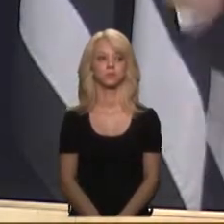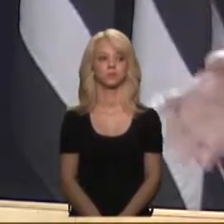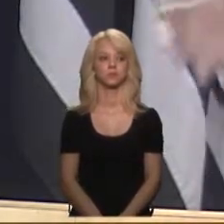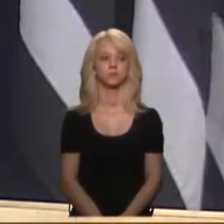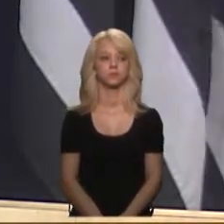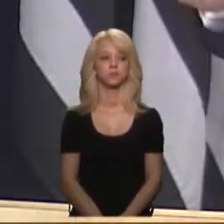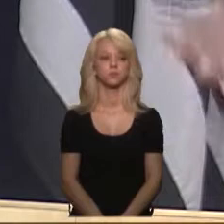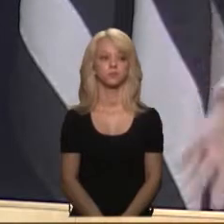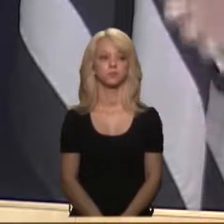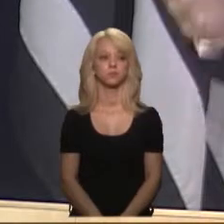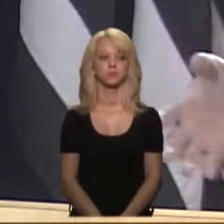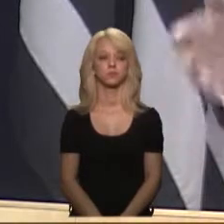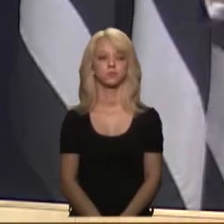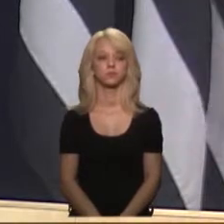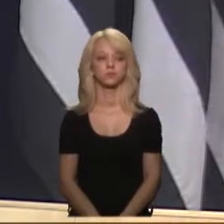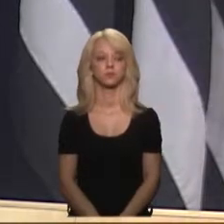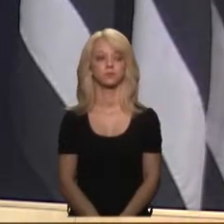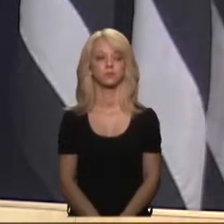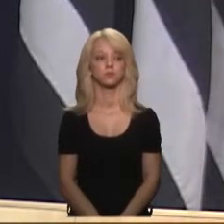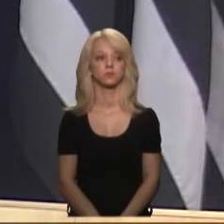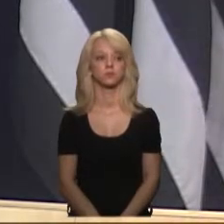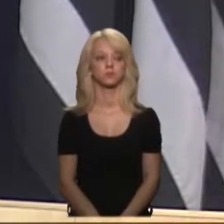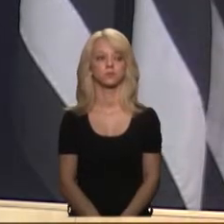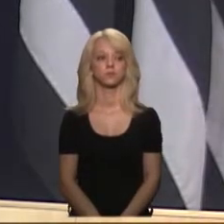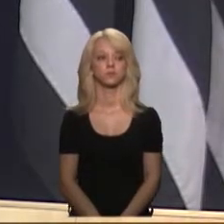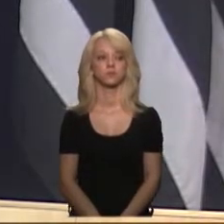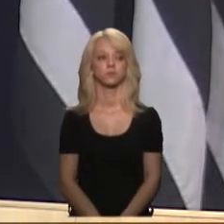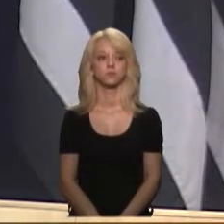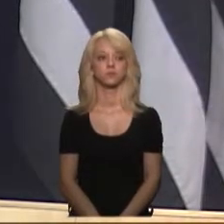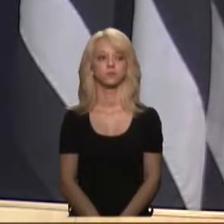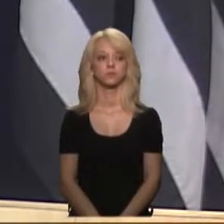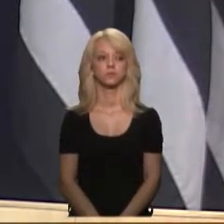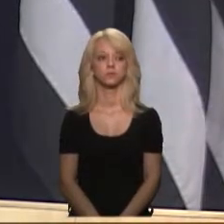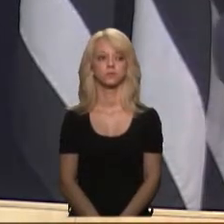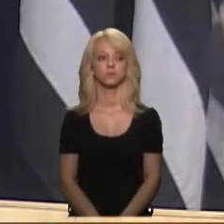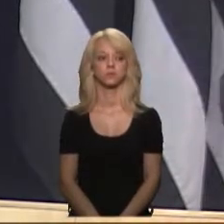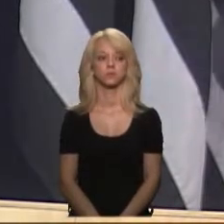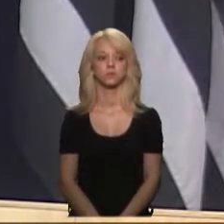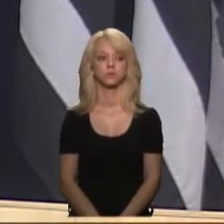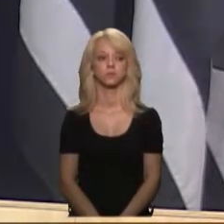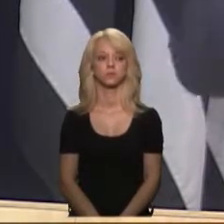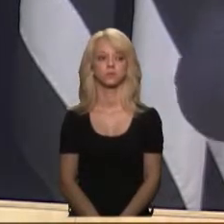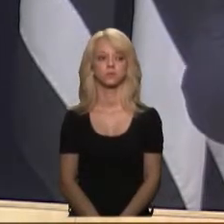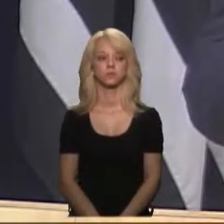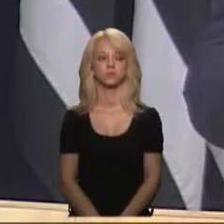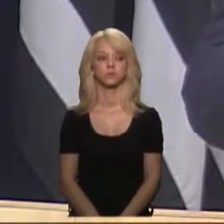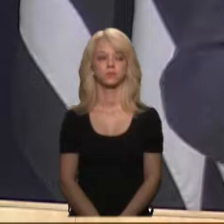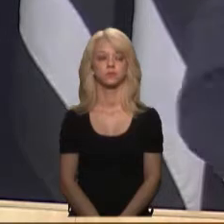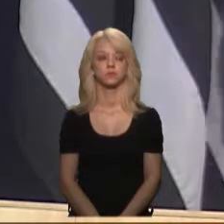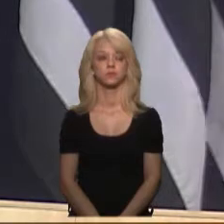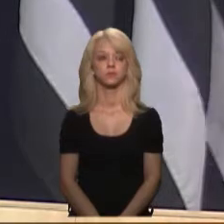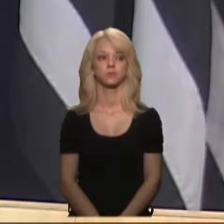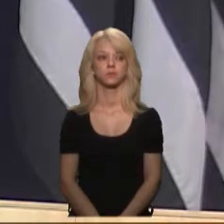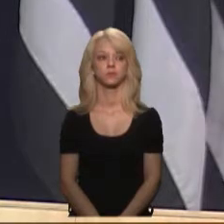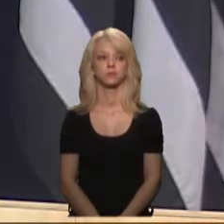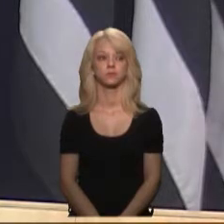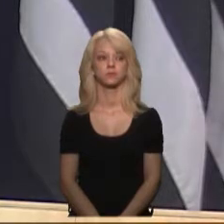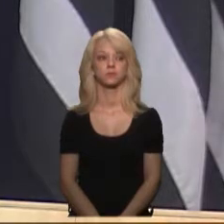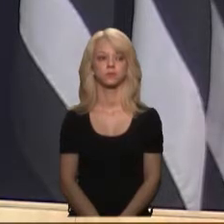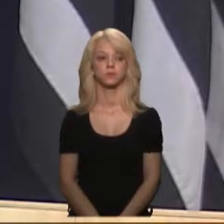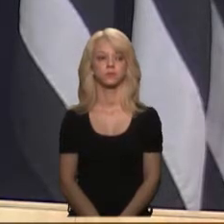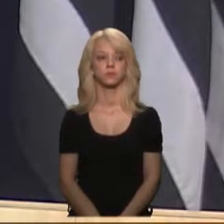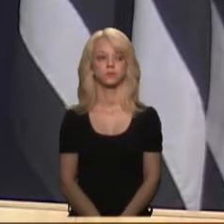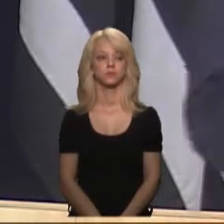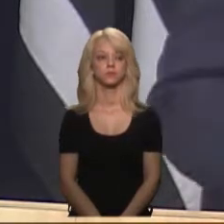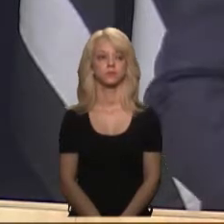vieram várias manifestações aqui para falar da cultura. É um projeto simples que obriga o prefeito a estabelecer o plano. Do jeito que está fazendo o Plano